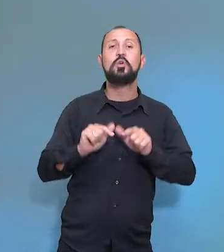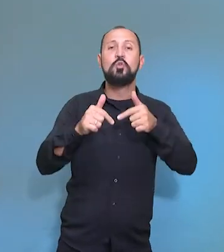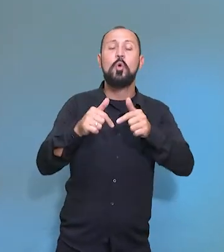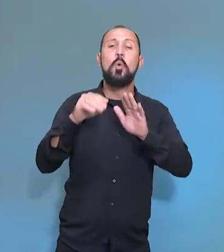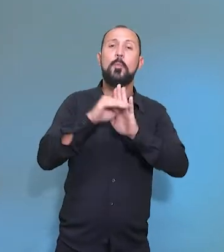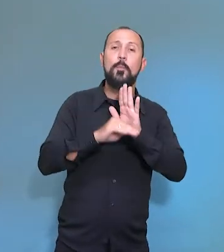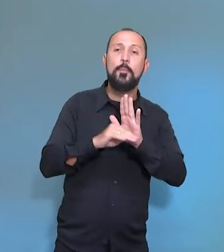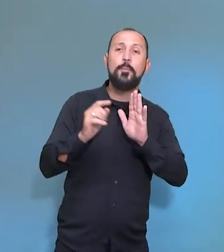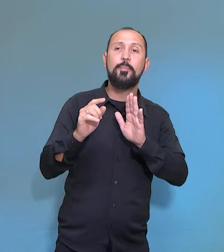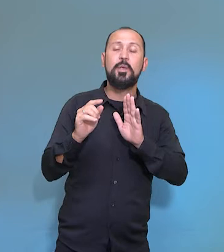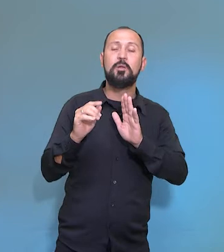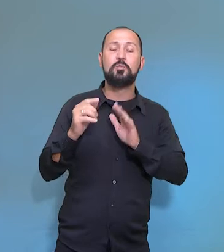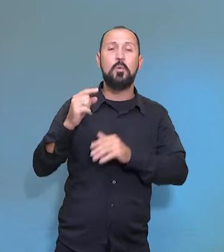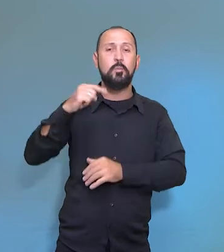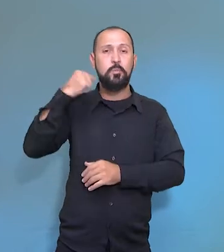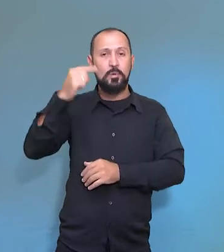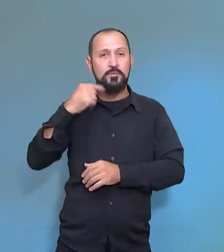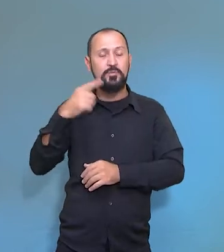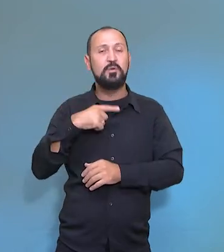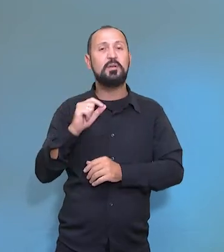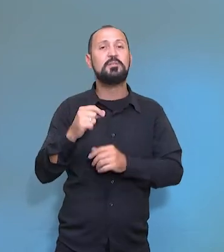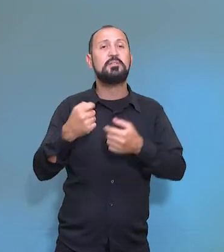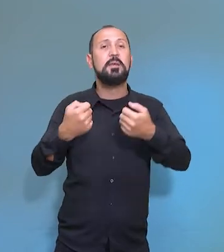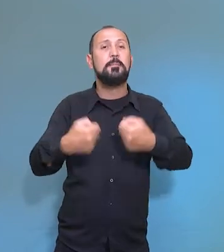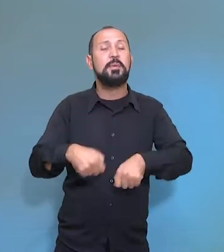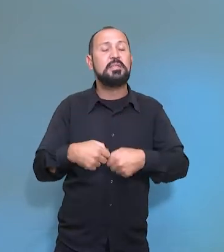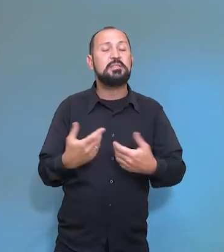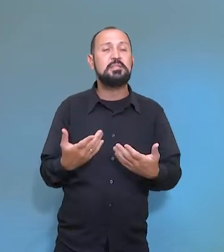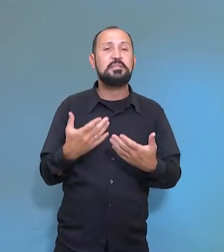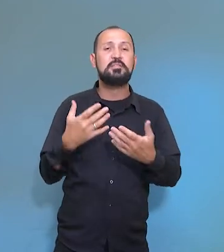principais atividades exercidas pelos advogados